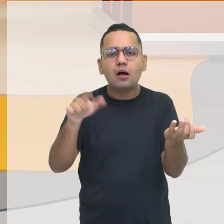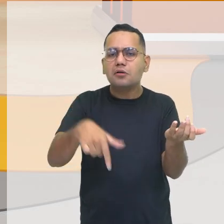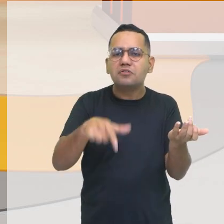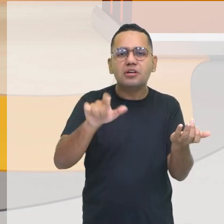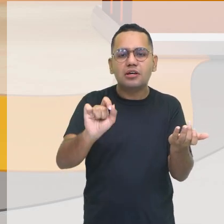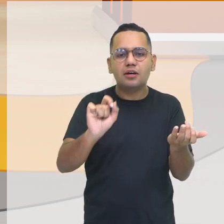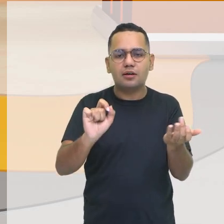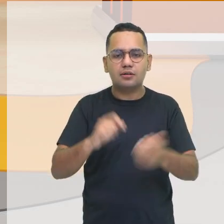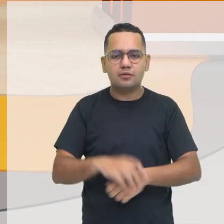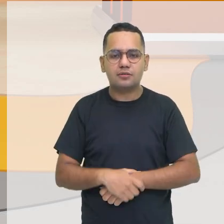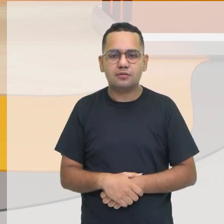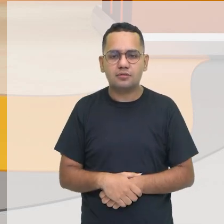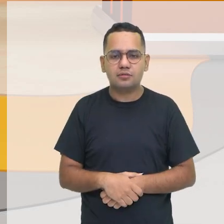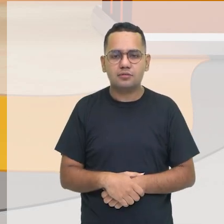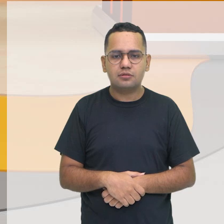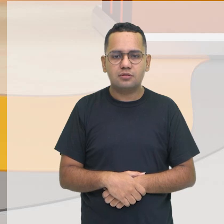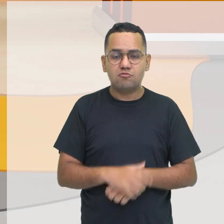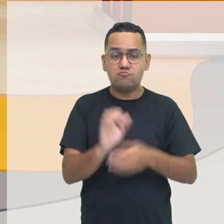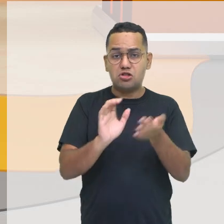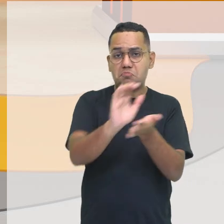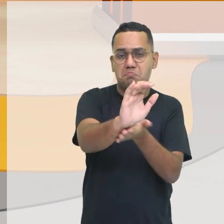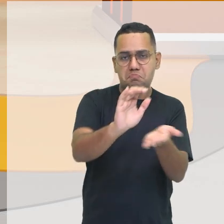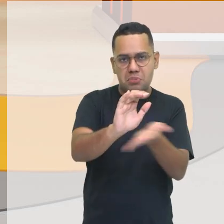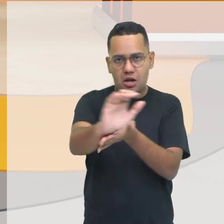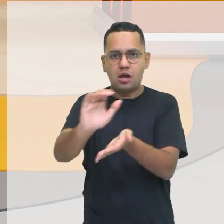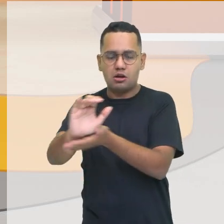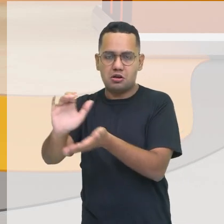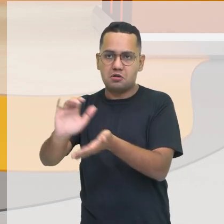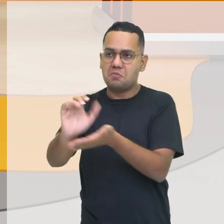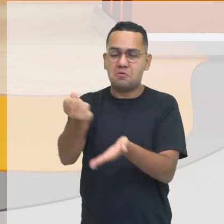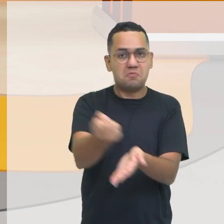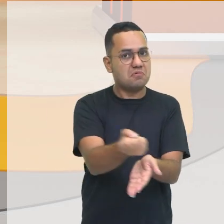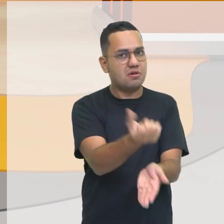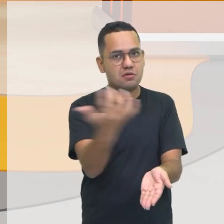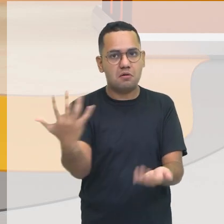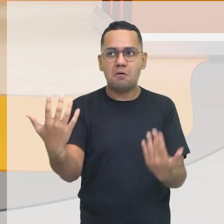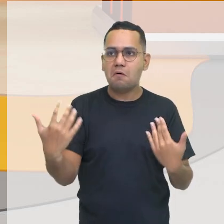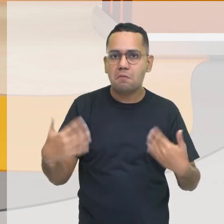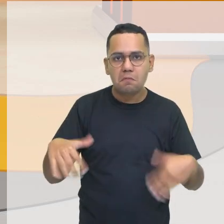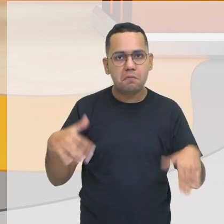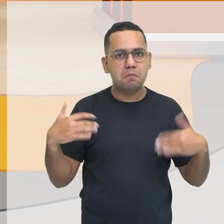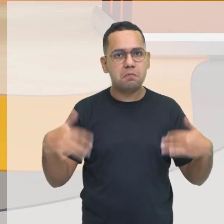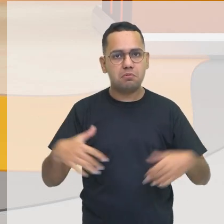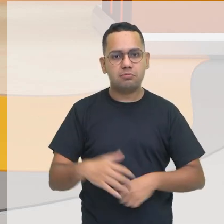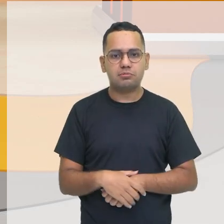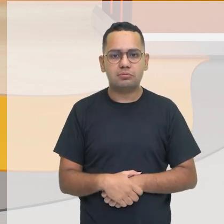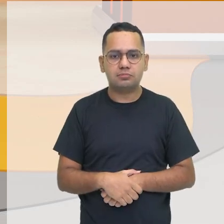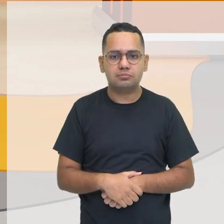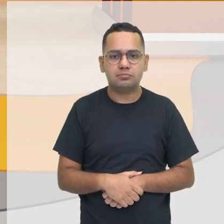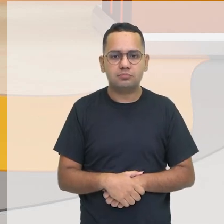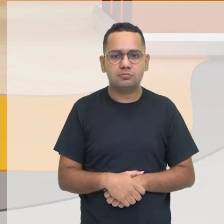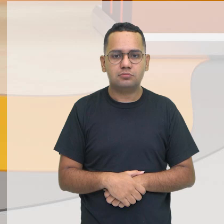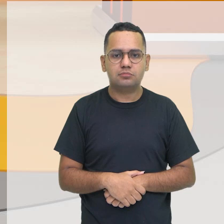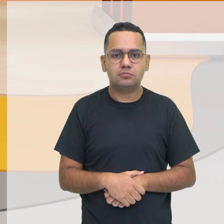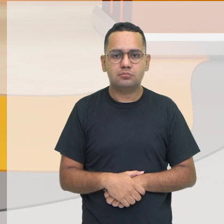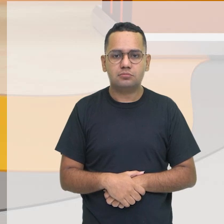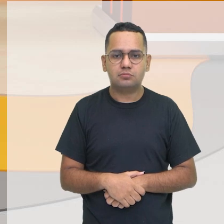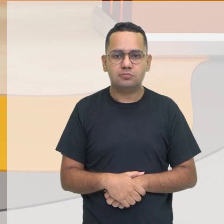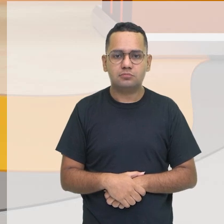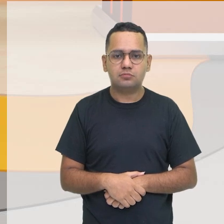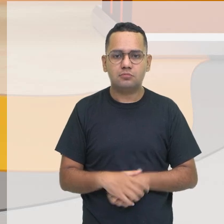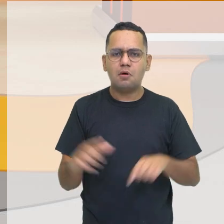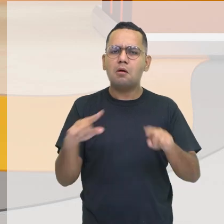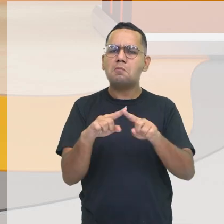haver a liberação de crédito em grande quantidade. E claro que esse crédito ele